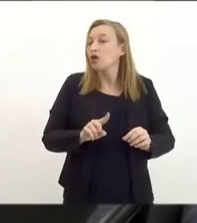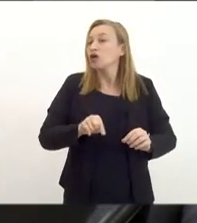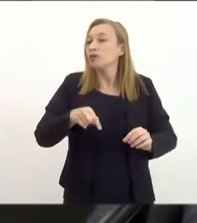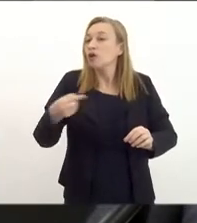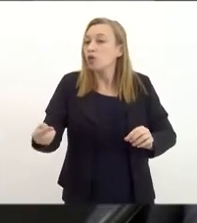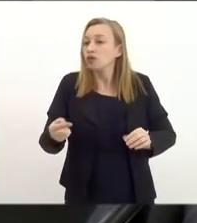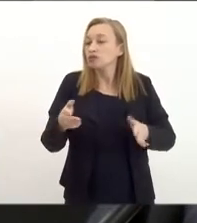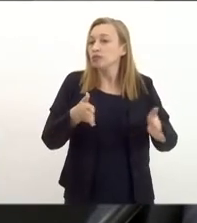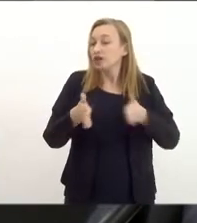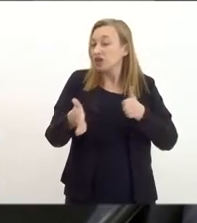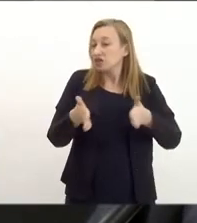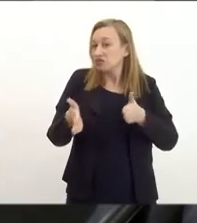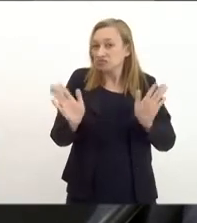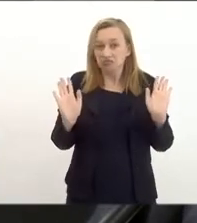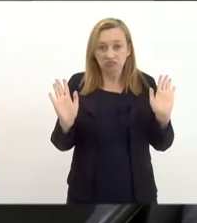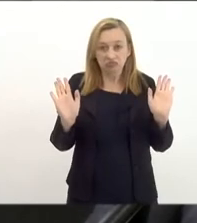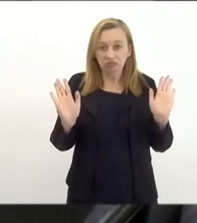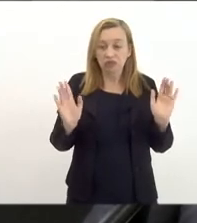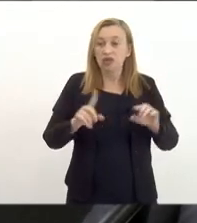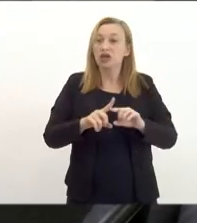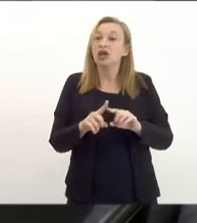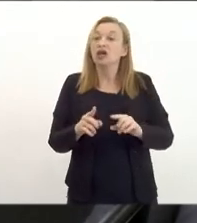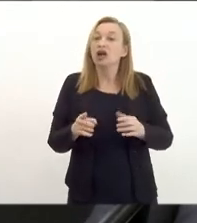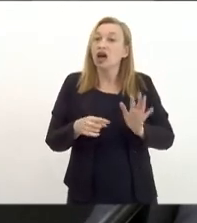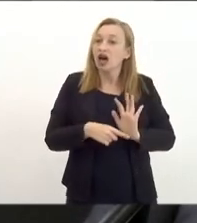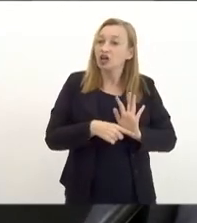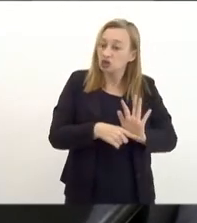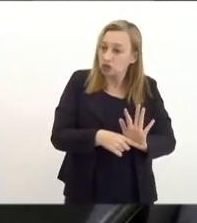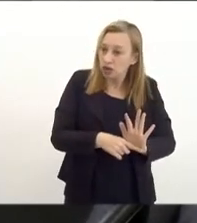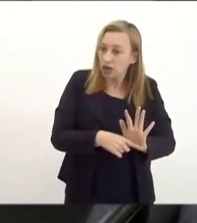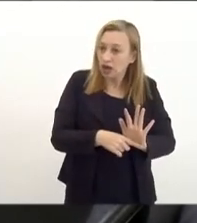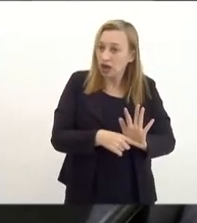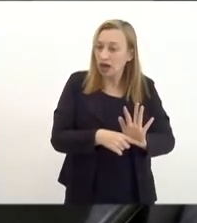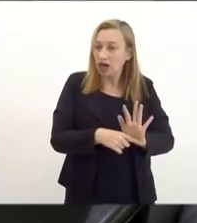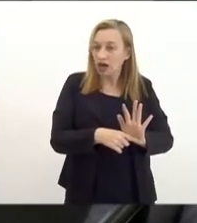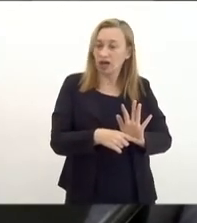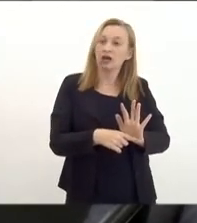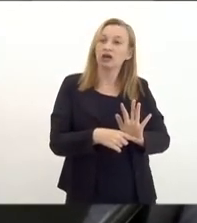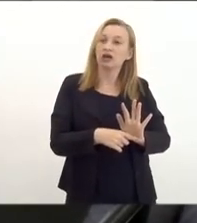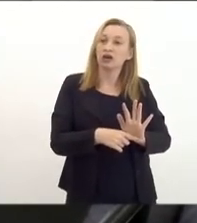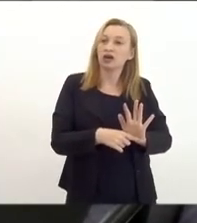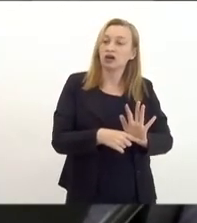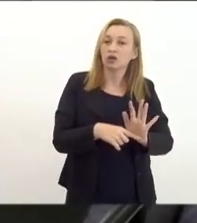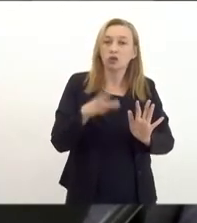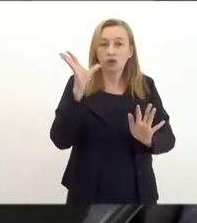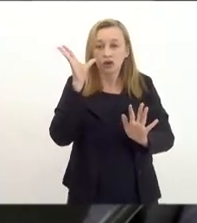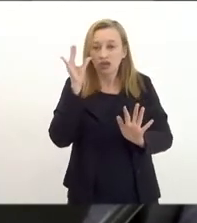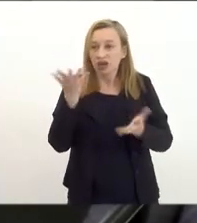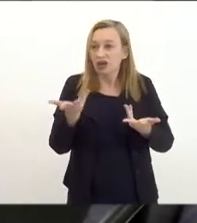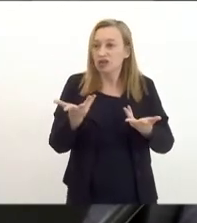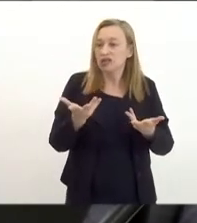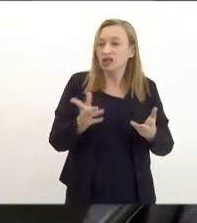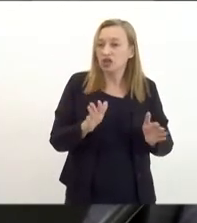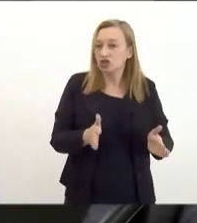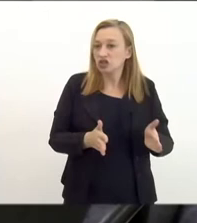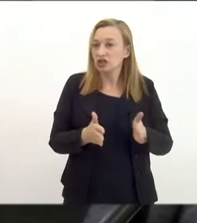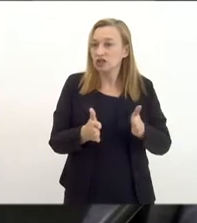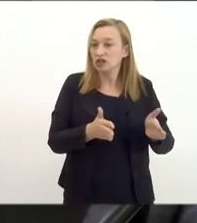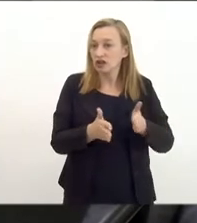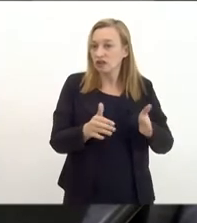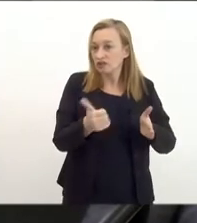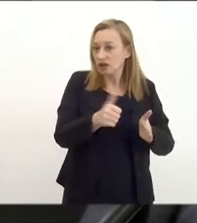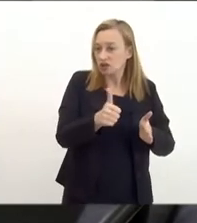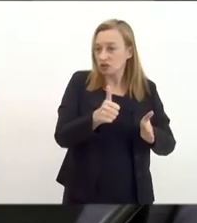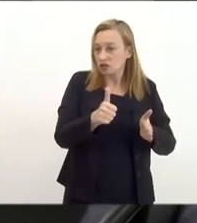então não tenha atender os interesses gerenciar os interesses para que a gente faz passa da fase